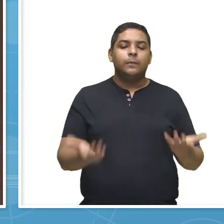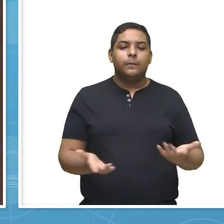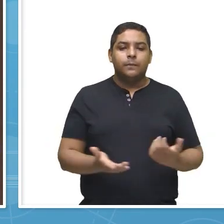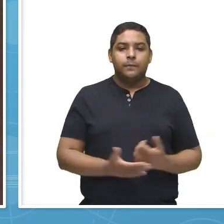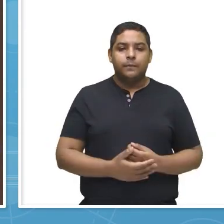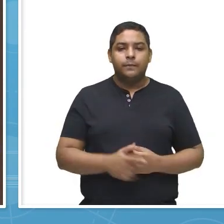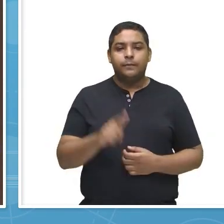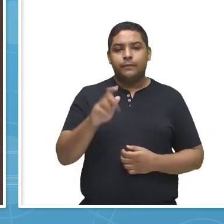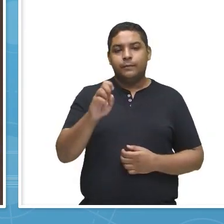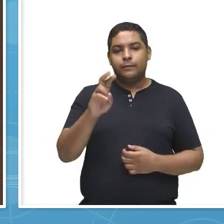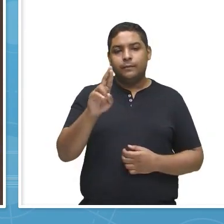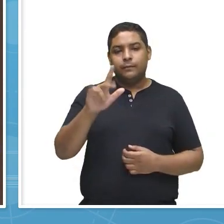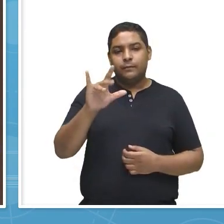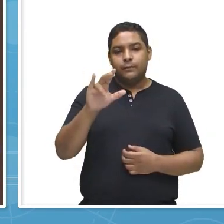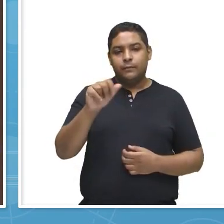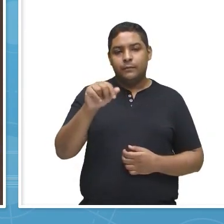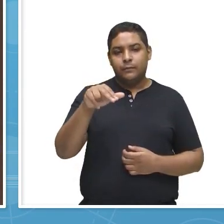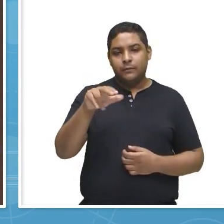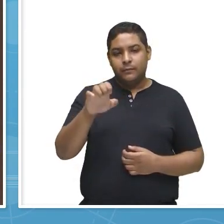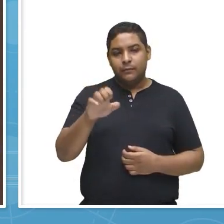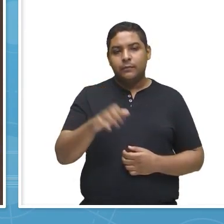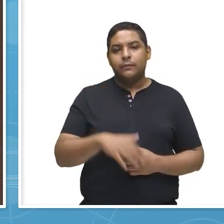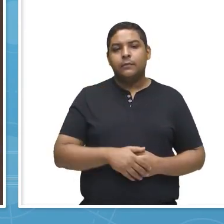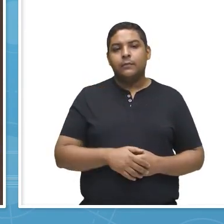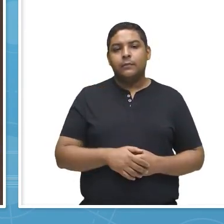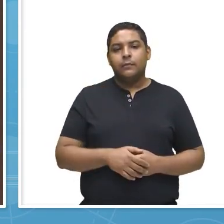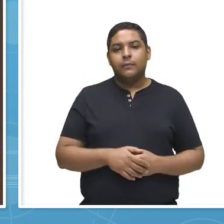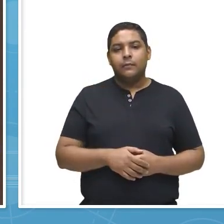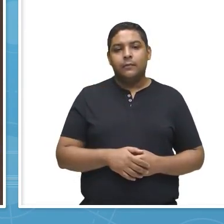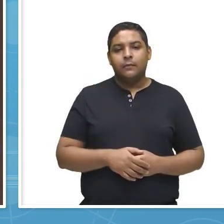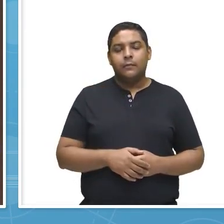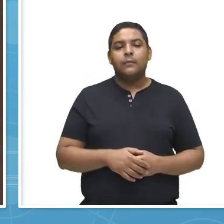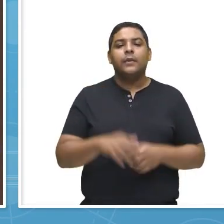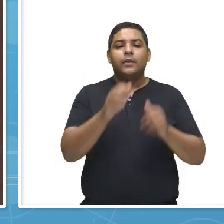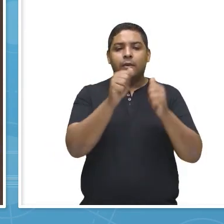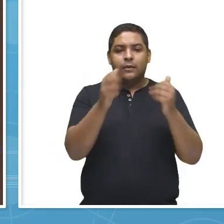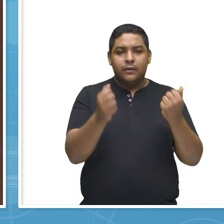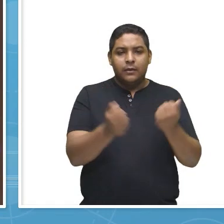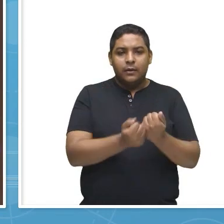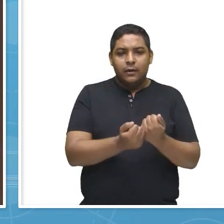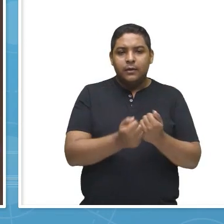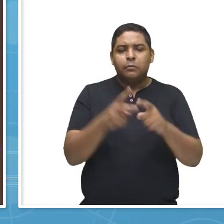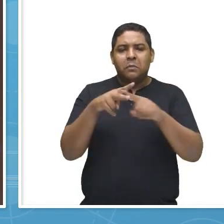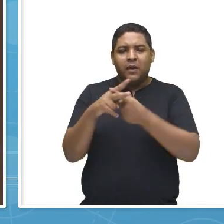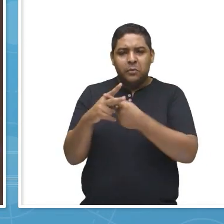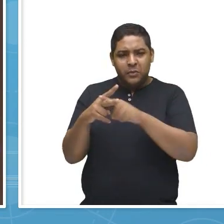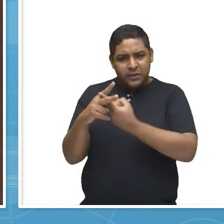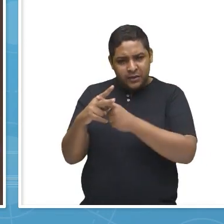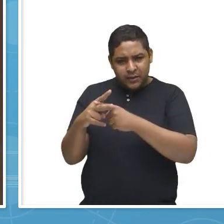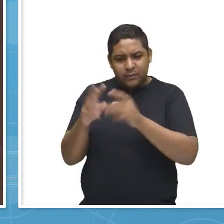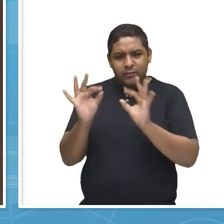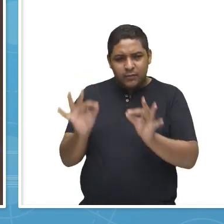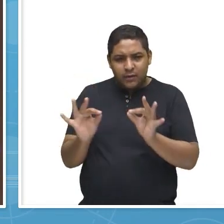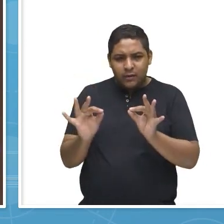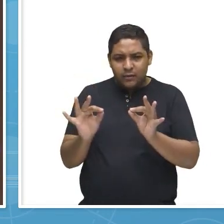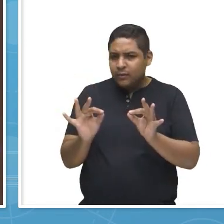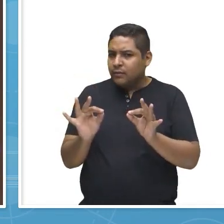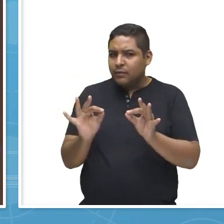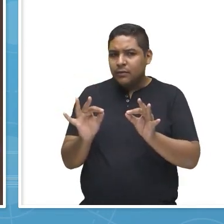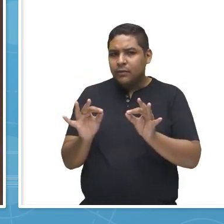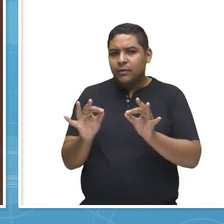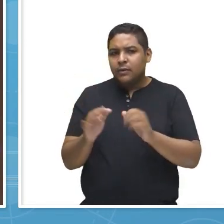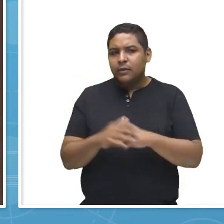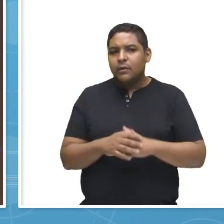da Gerliane, que colocou artesanato e manutenção, mas não é ainda, Gerliane, o que vocês têm